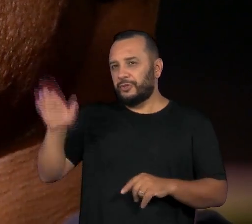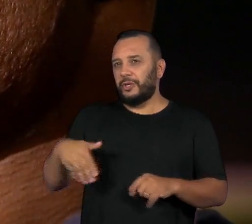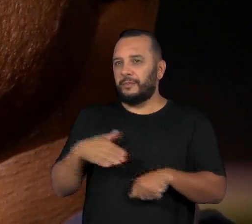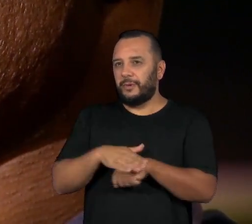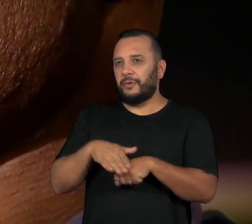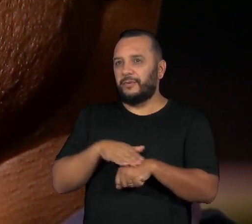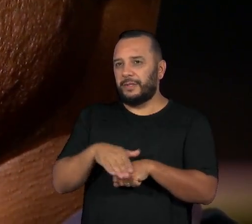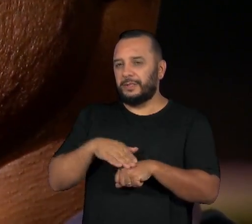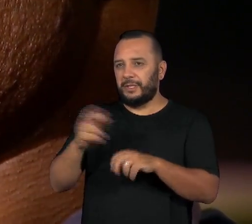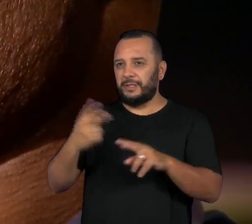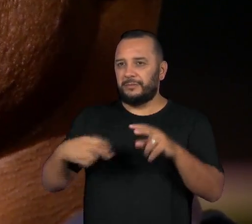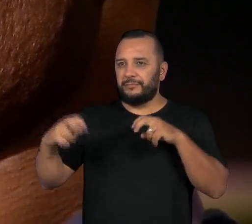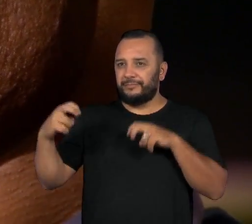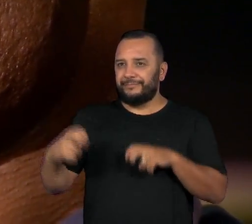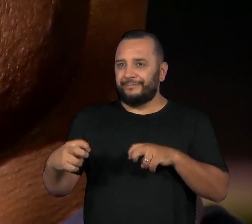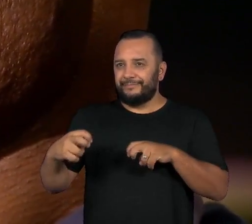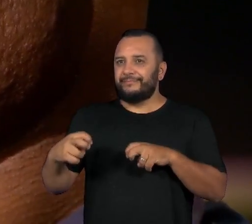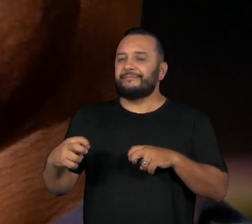olha,